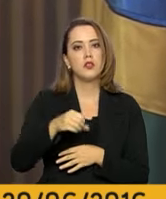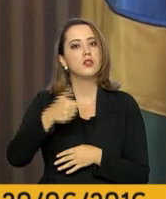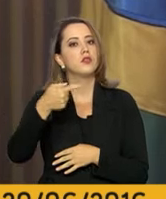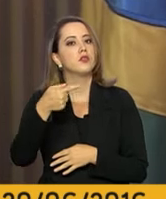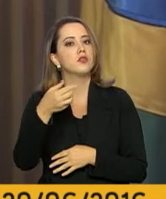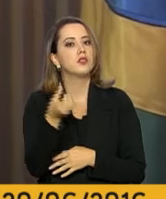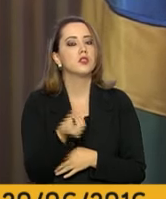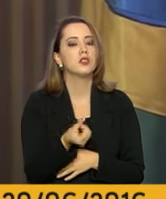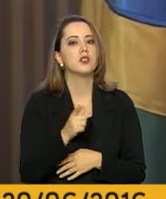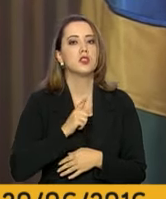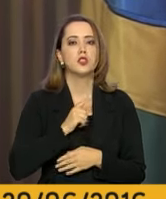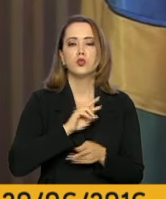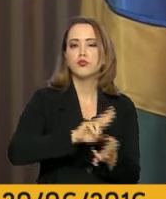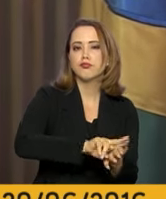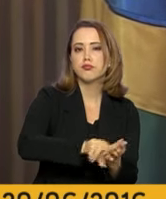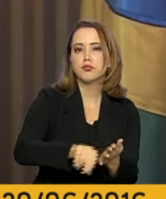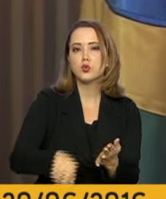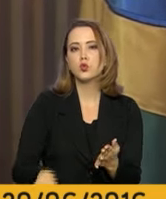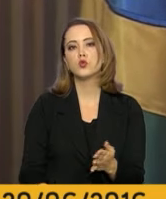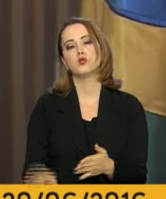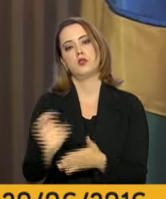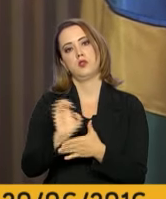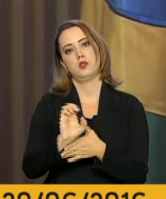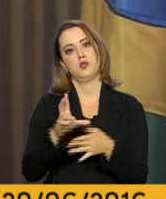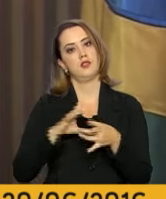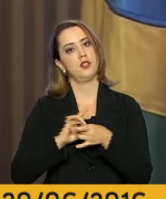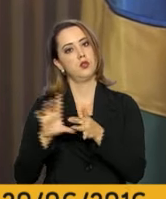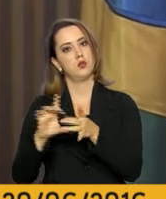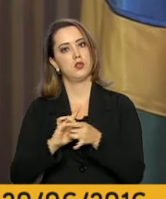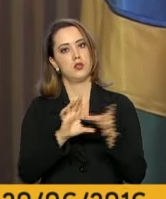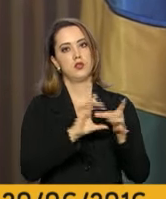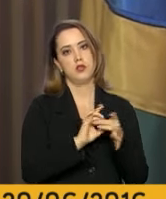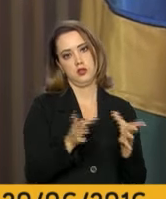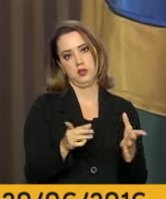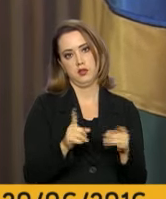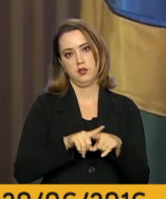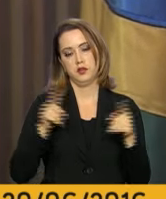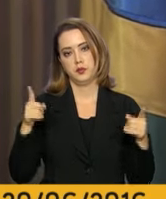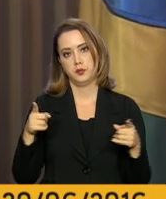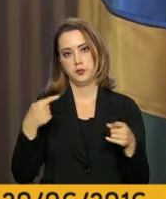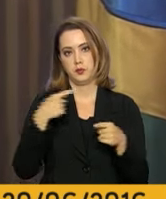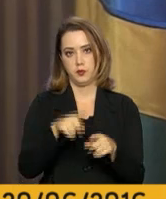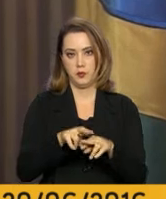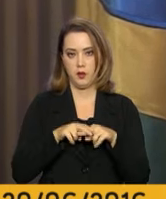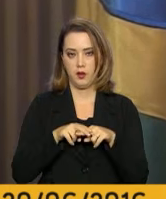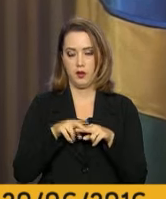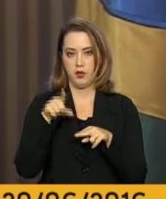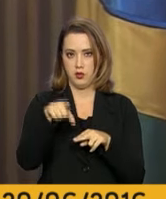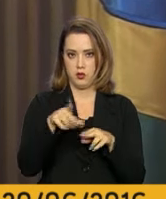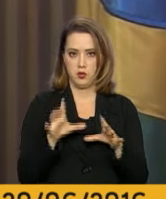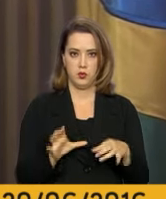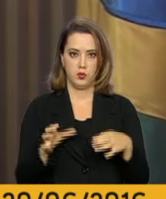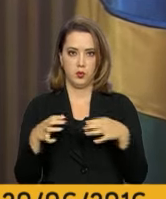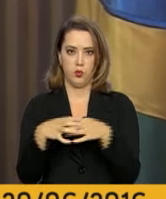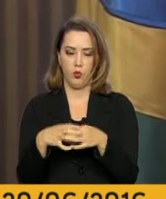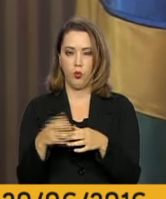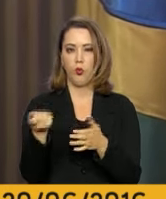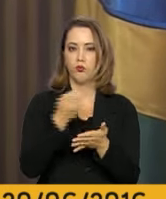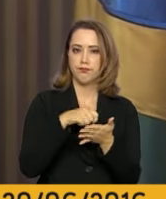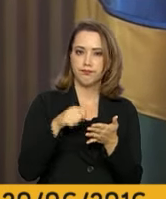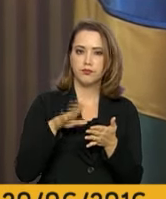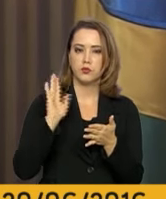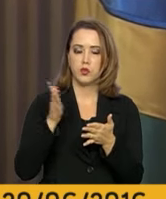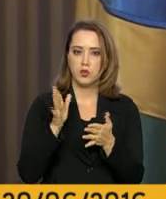soberanos não é e ao depois por força da pregação de vários autores reunidos no chamado federalista é